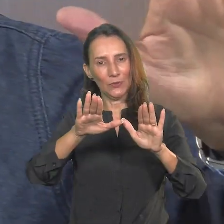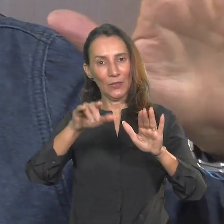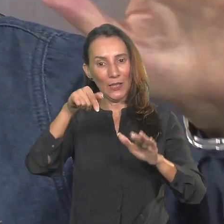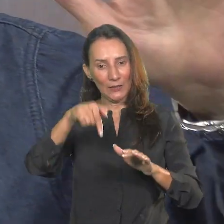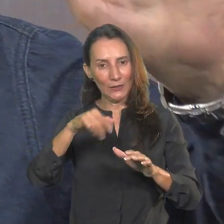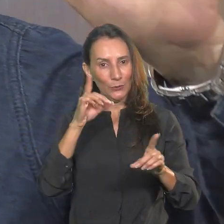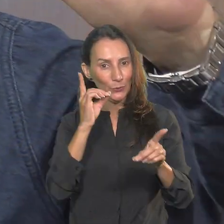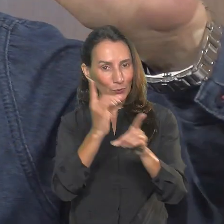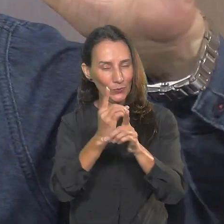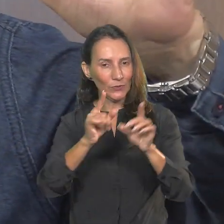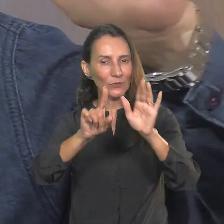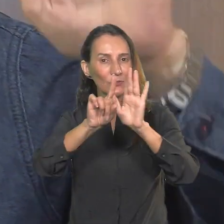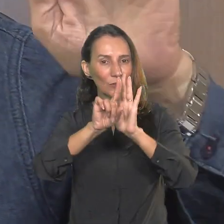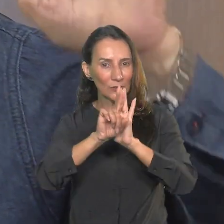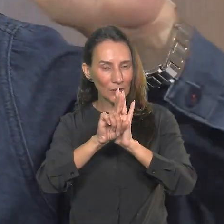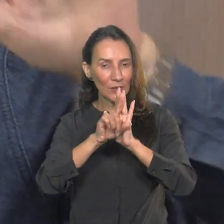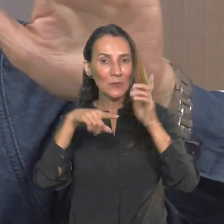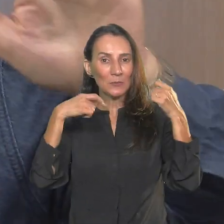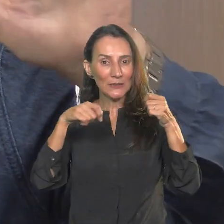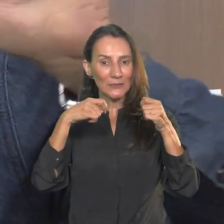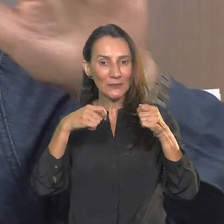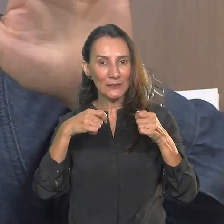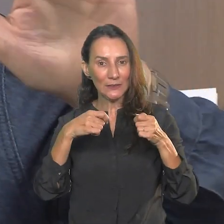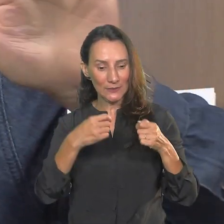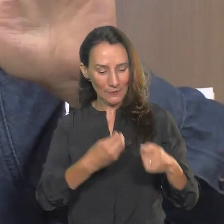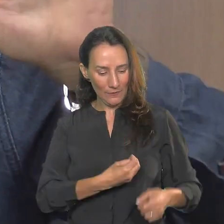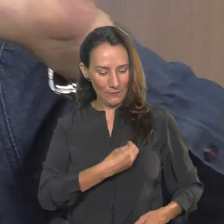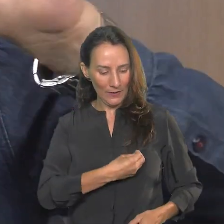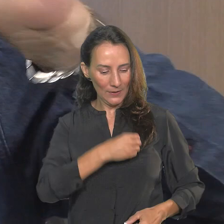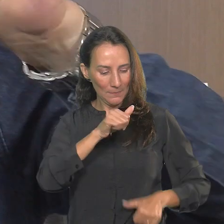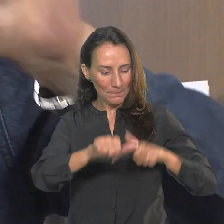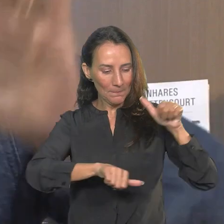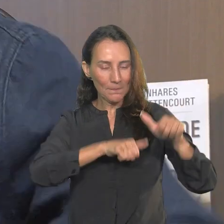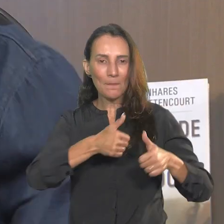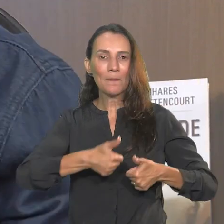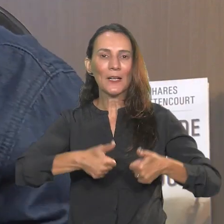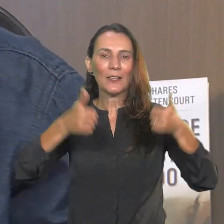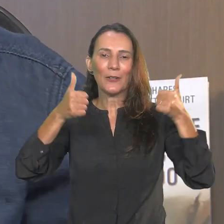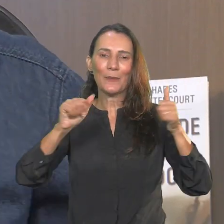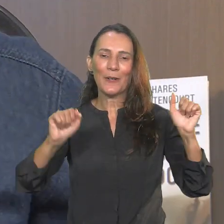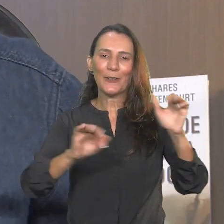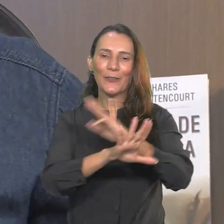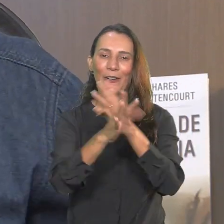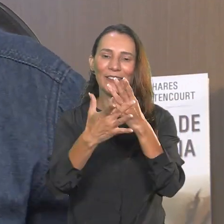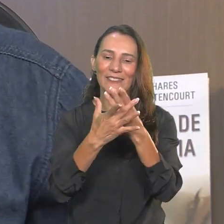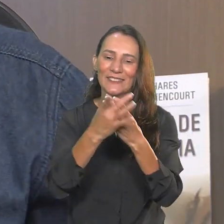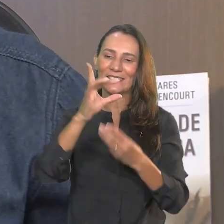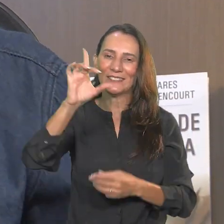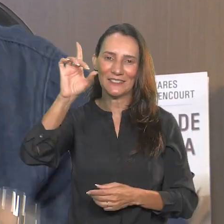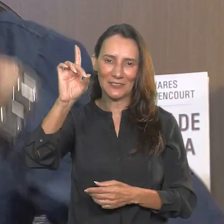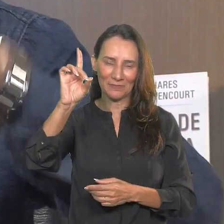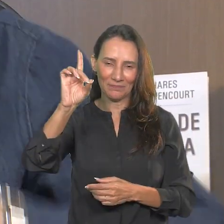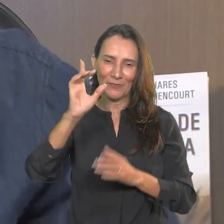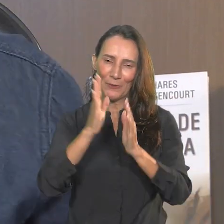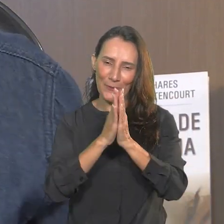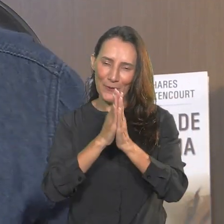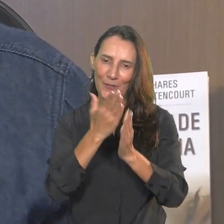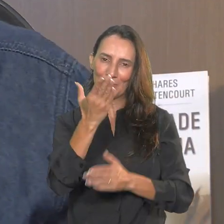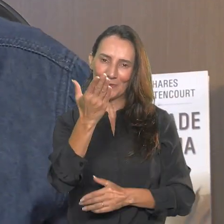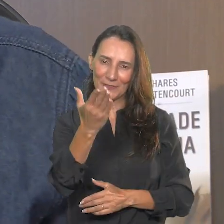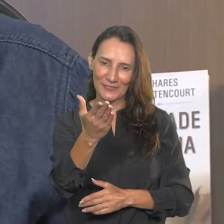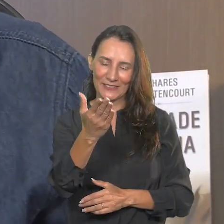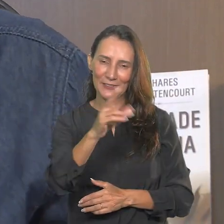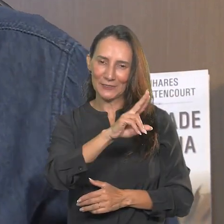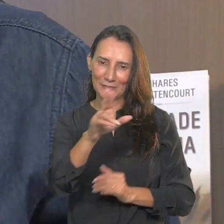no Getsêmani tem que produzir vidas melhores para a glória do Pai, do Filho e do Espírito Santo. É minha oração por